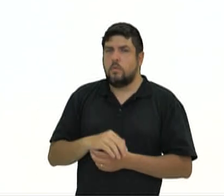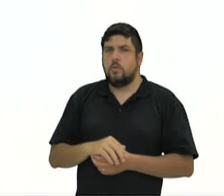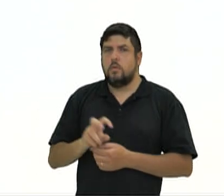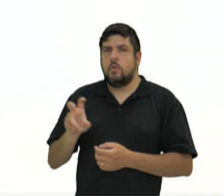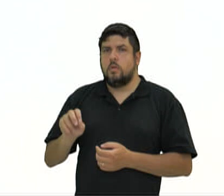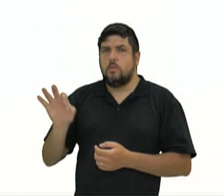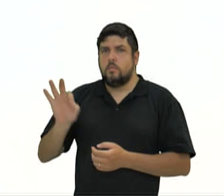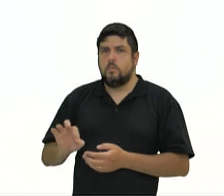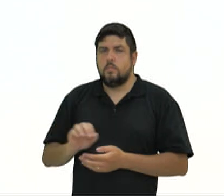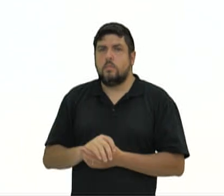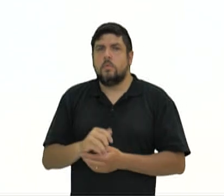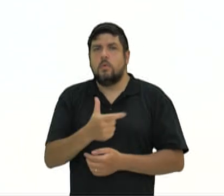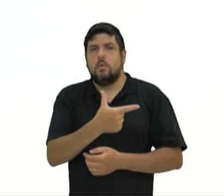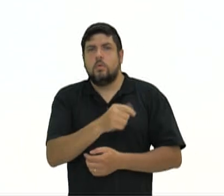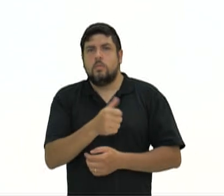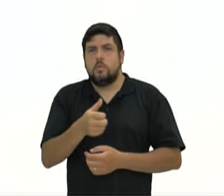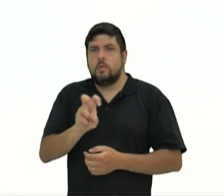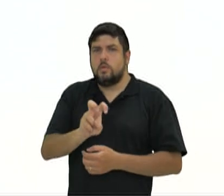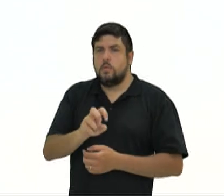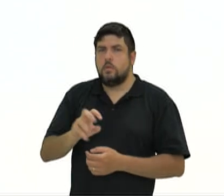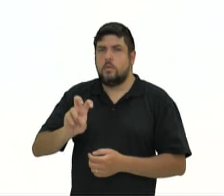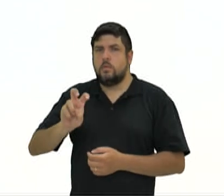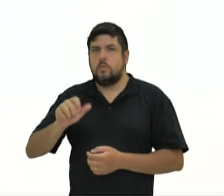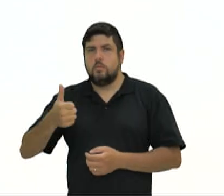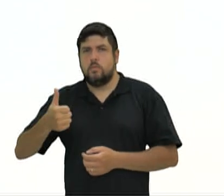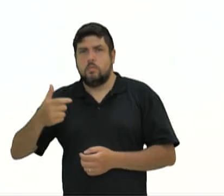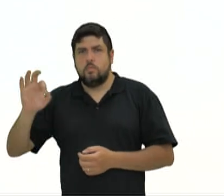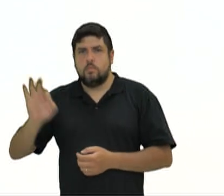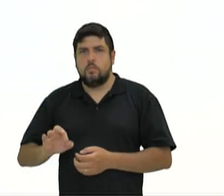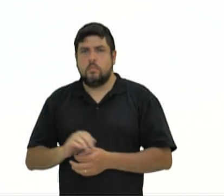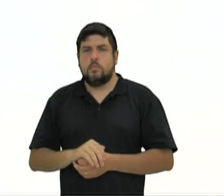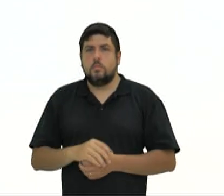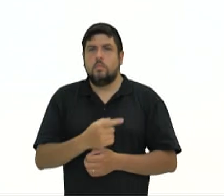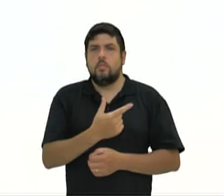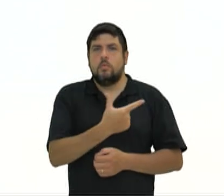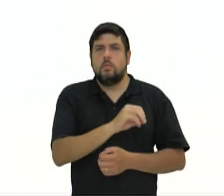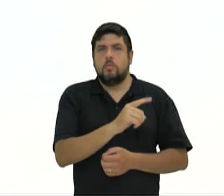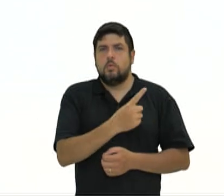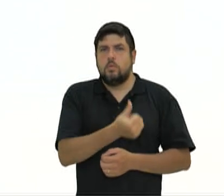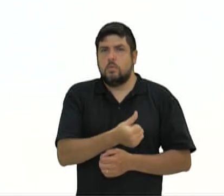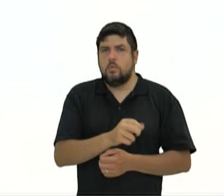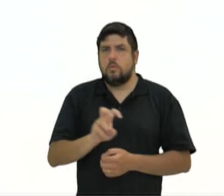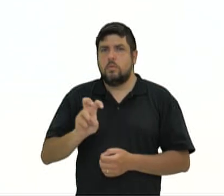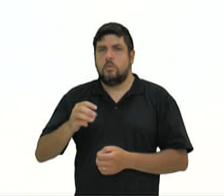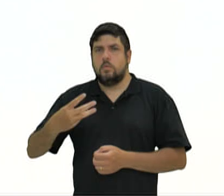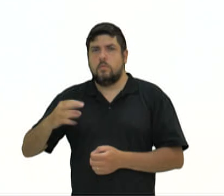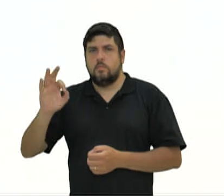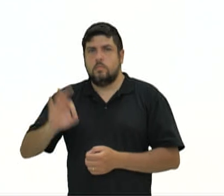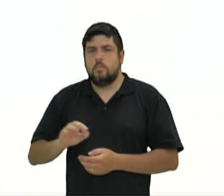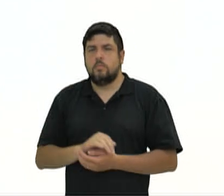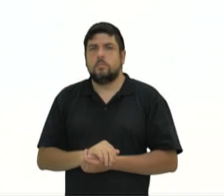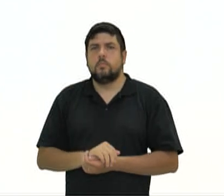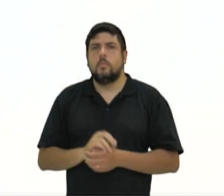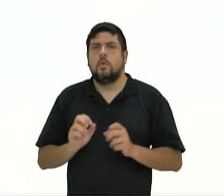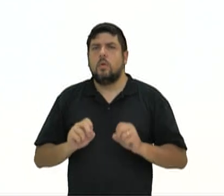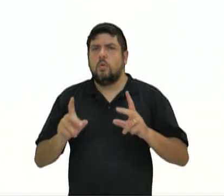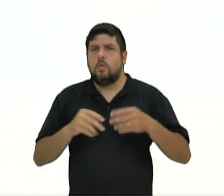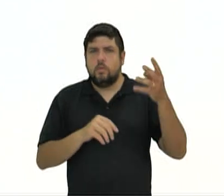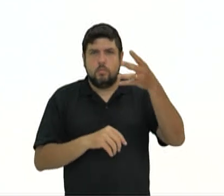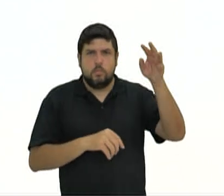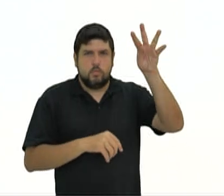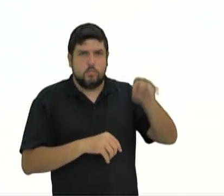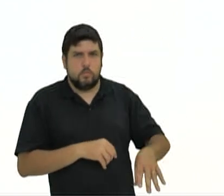50%, 2015, 51%, 2016, 53%. O que a gente já observa?